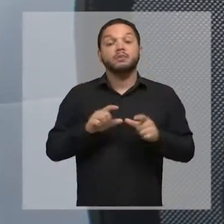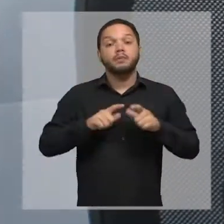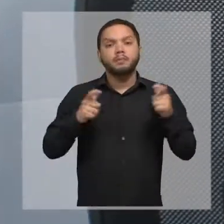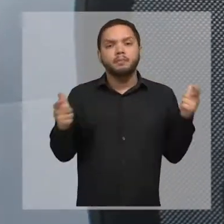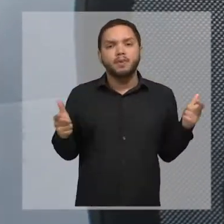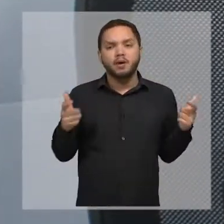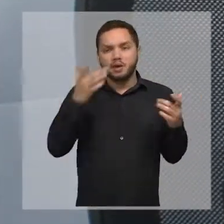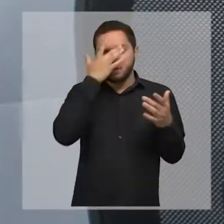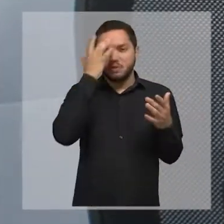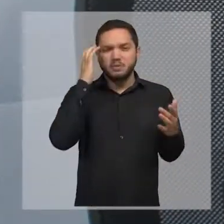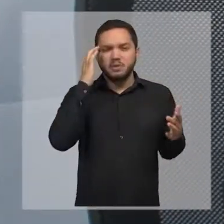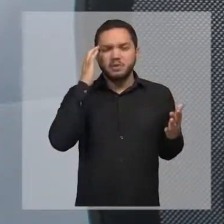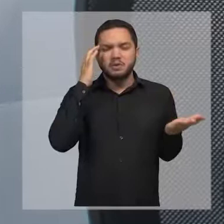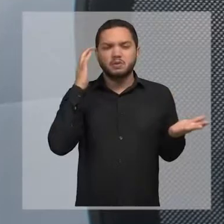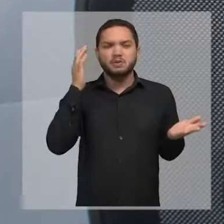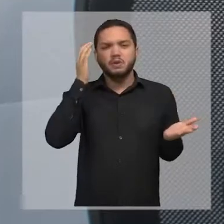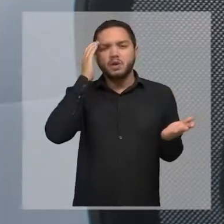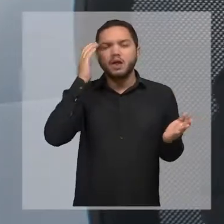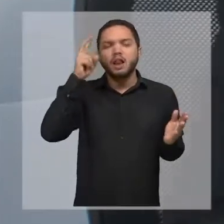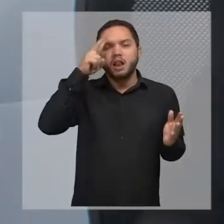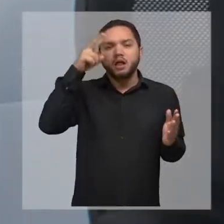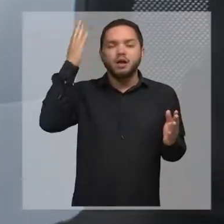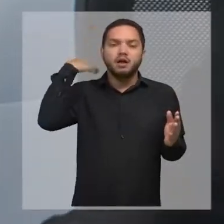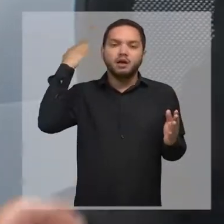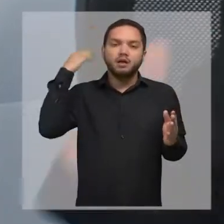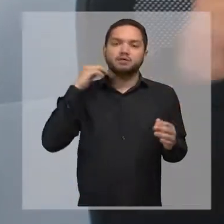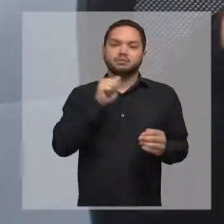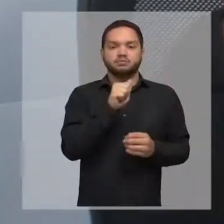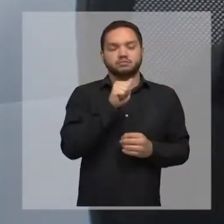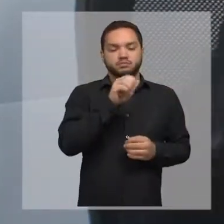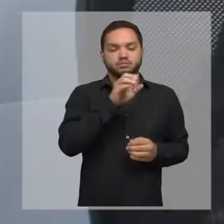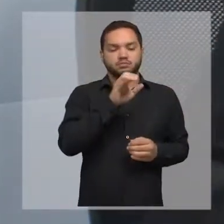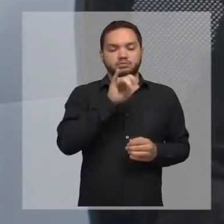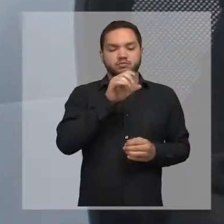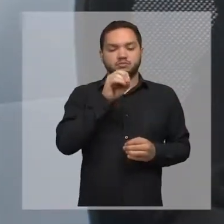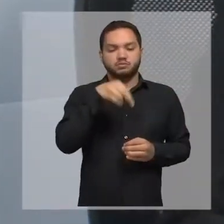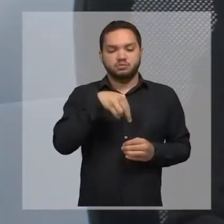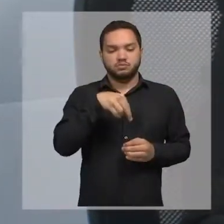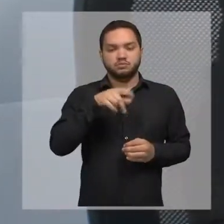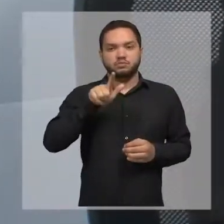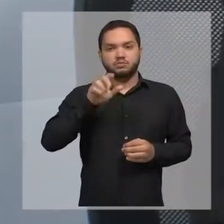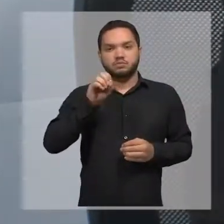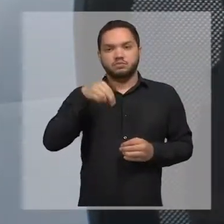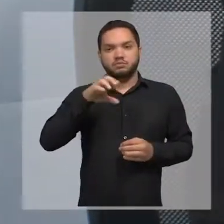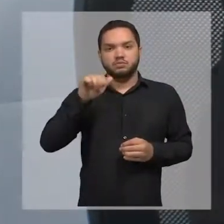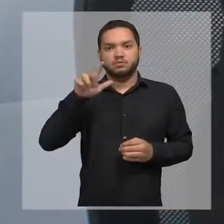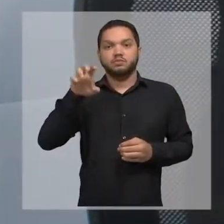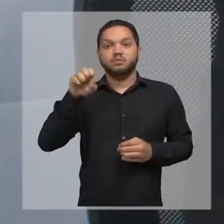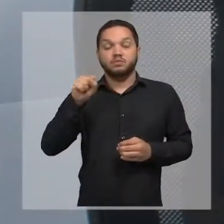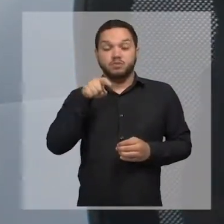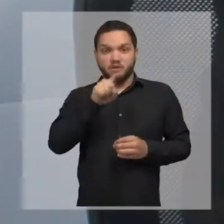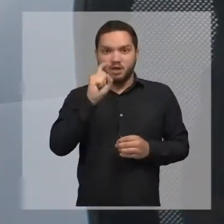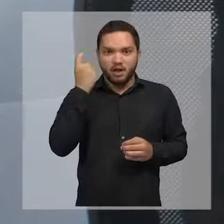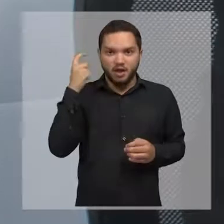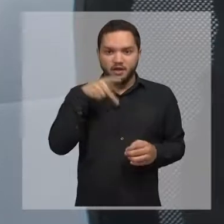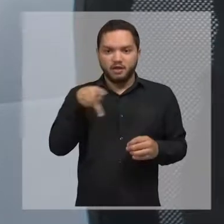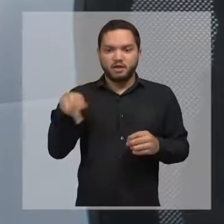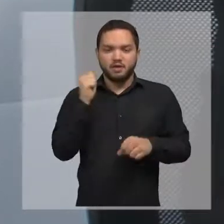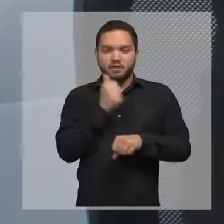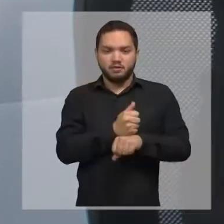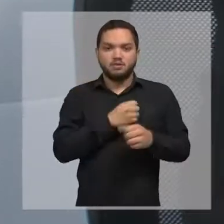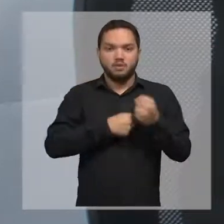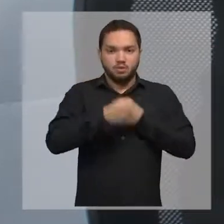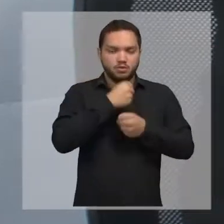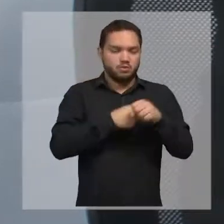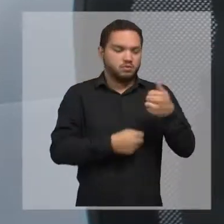dos telespectadores, está um pouco lá atrás, que foi o período do Acilon Gonçalves Pinto Júnior aqui na casa, que ele foi presidente,